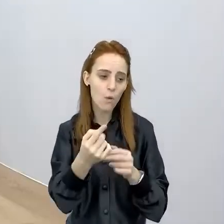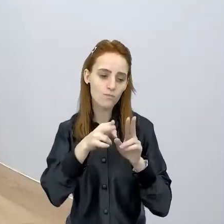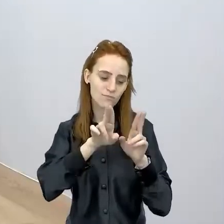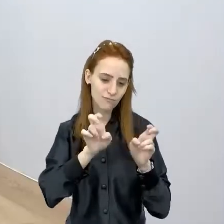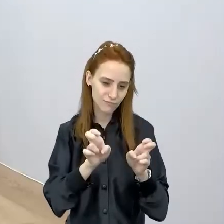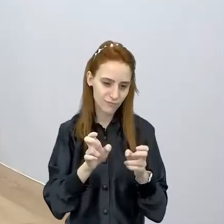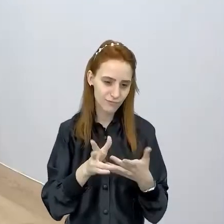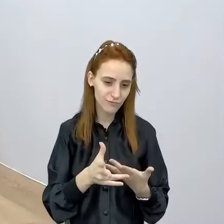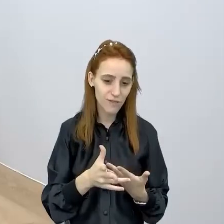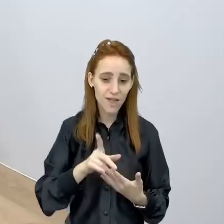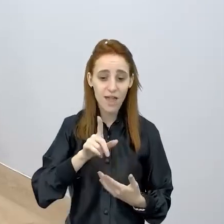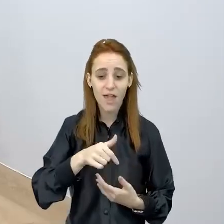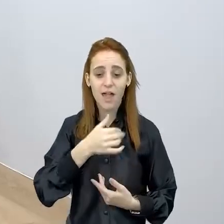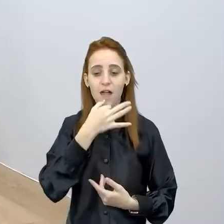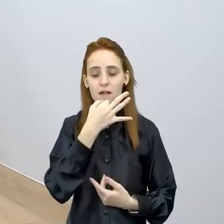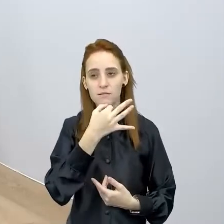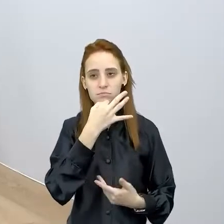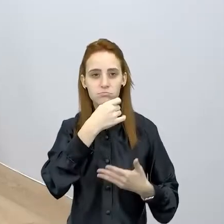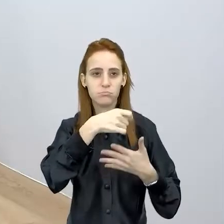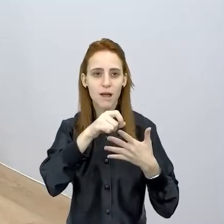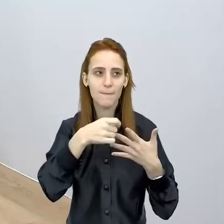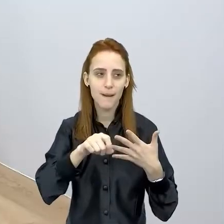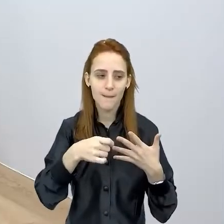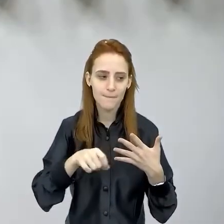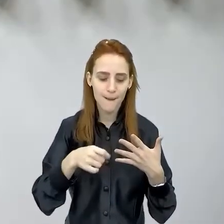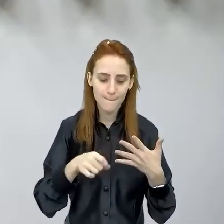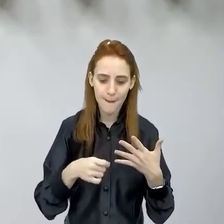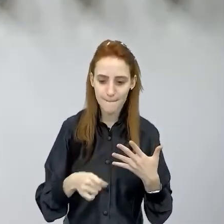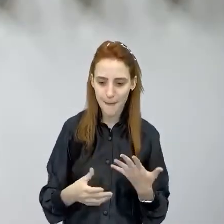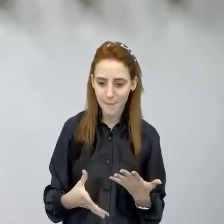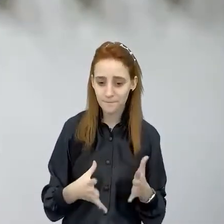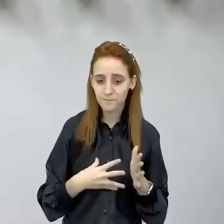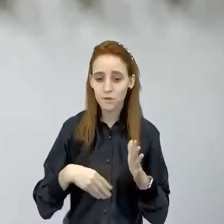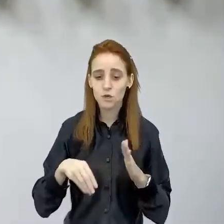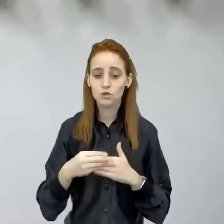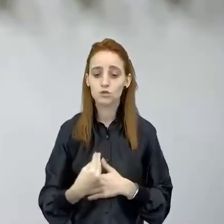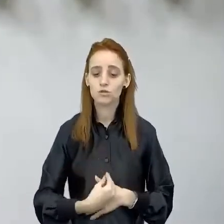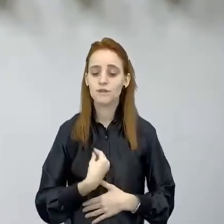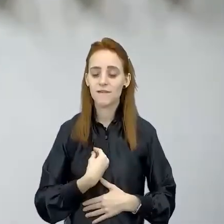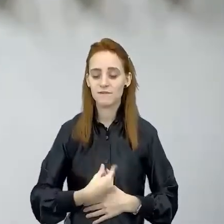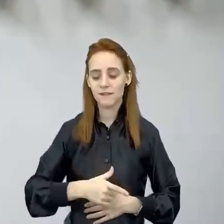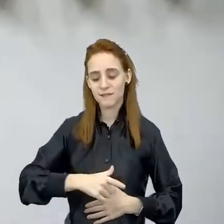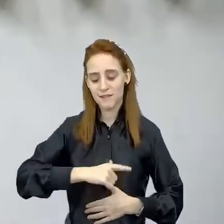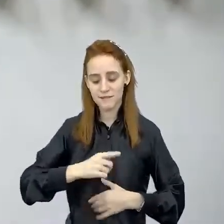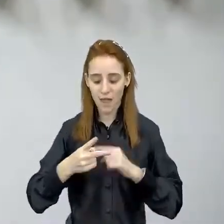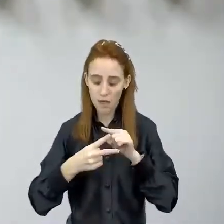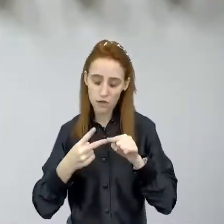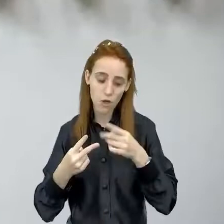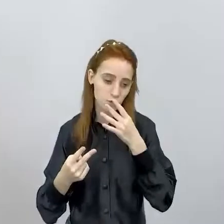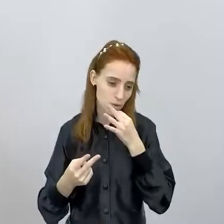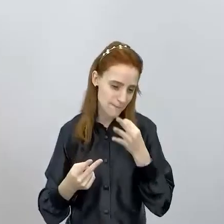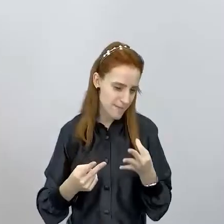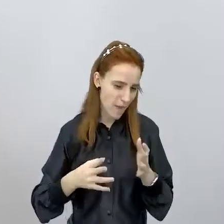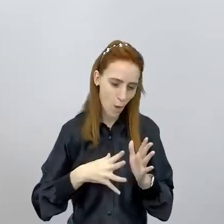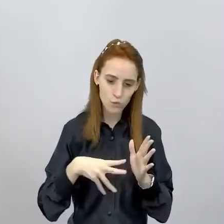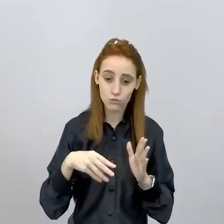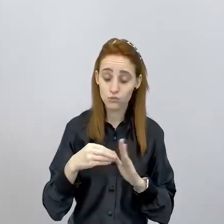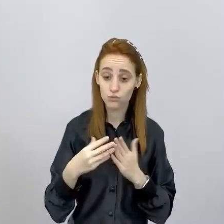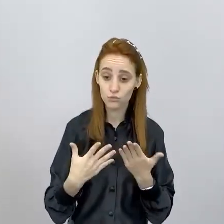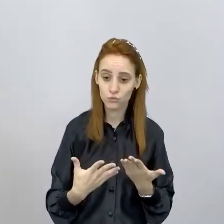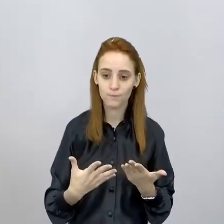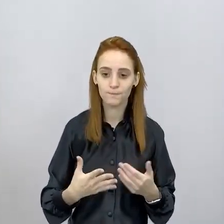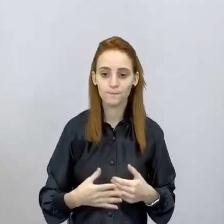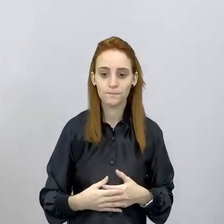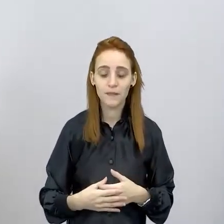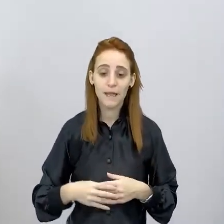Visão, né? Um apontamento. E tudo na vida tem vários lados. Isso é tão...